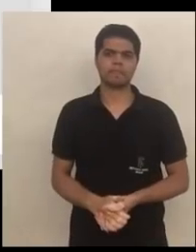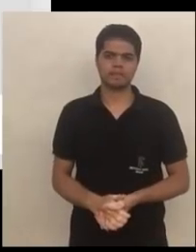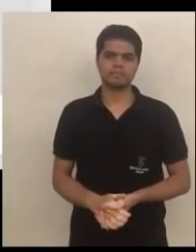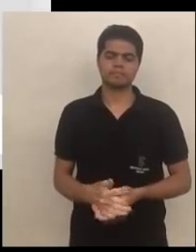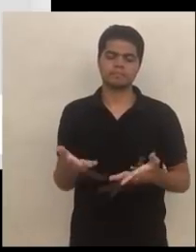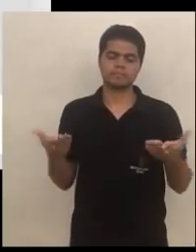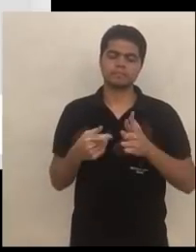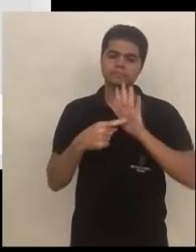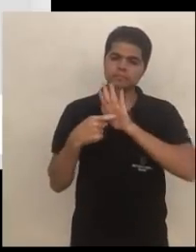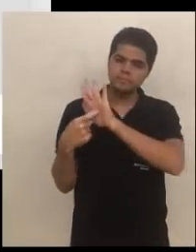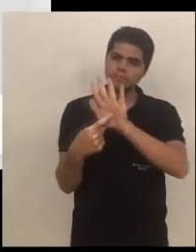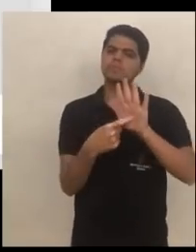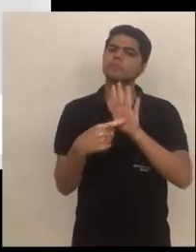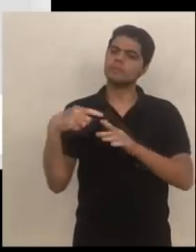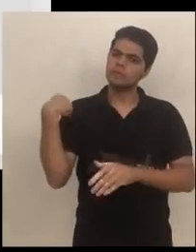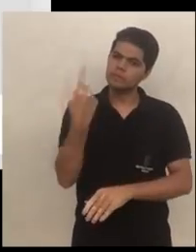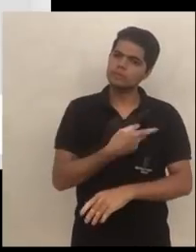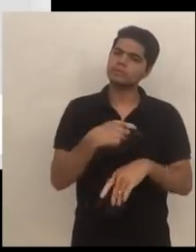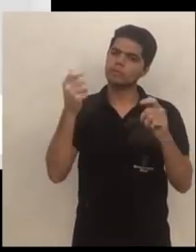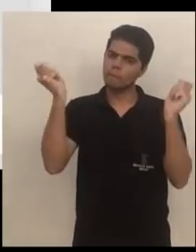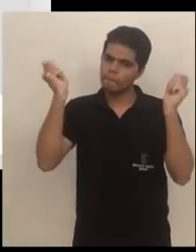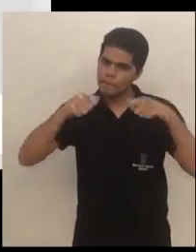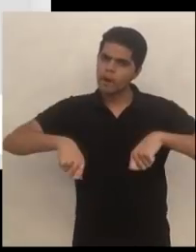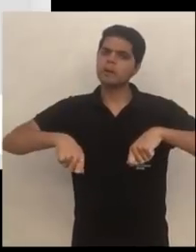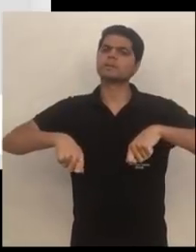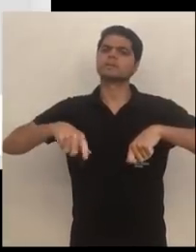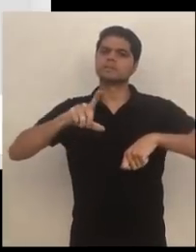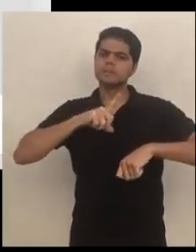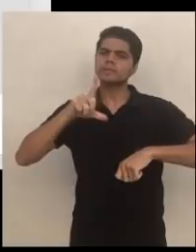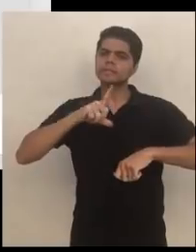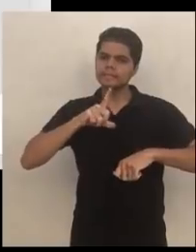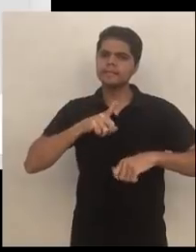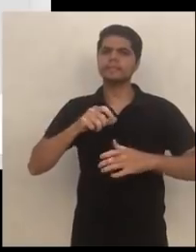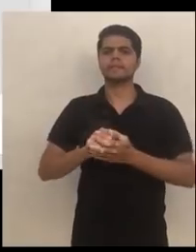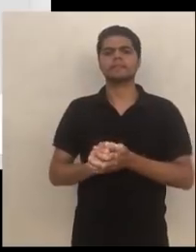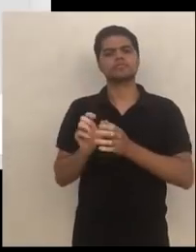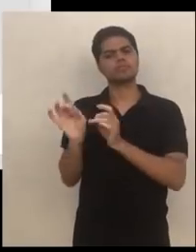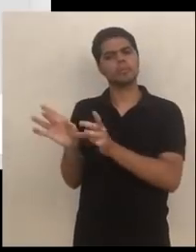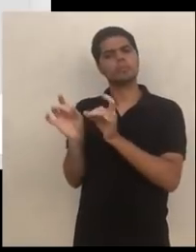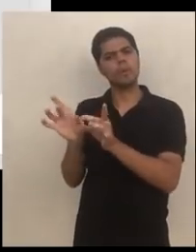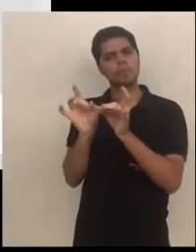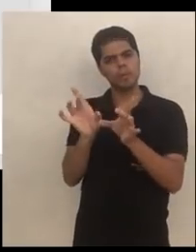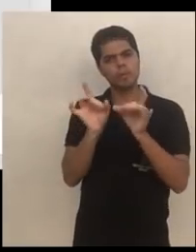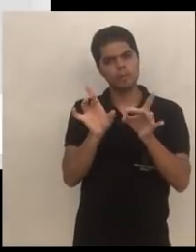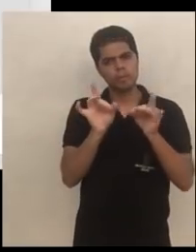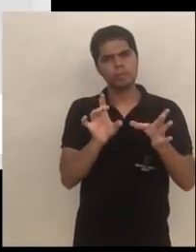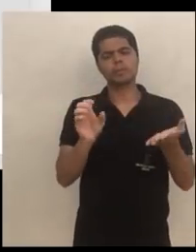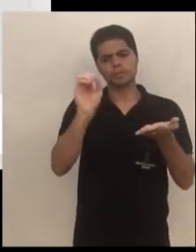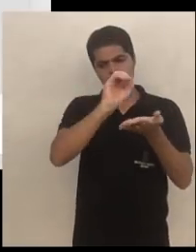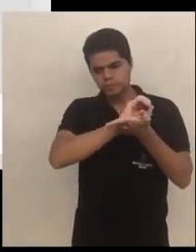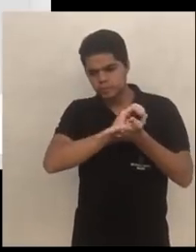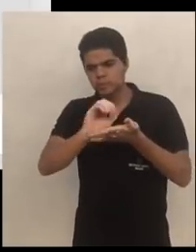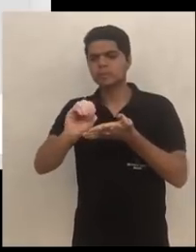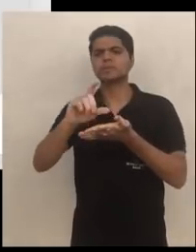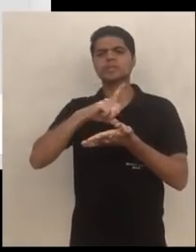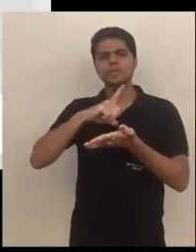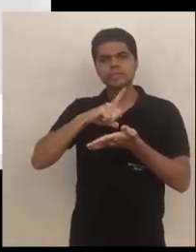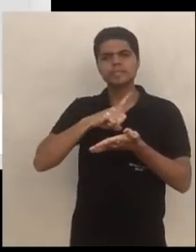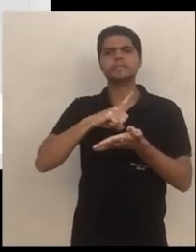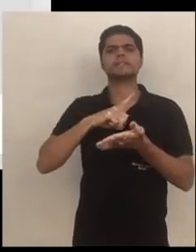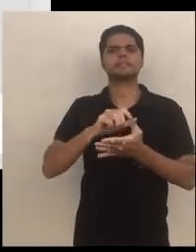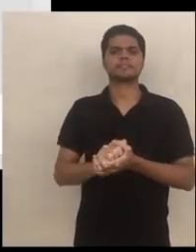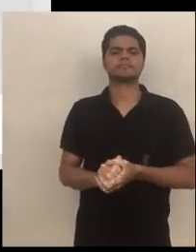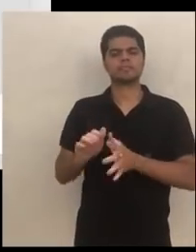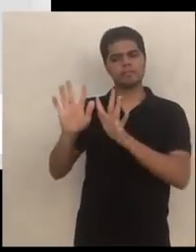gente tem aí um grande potencial nas feiras livres para comercializar os produtos orgânicos. Aí a turma da agricultura